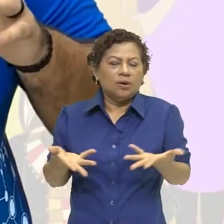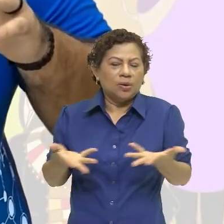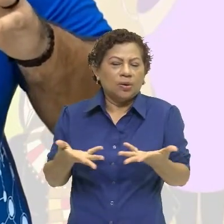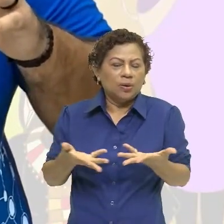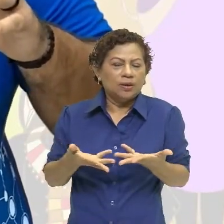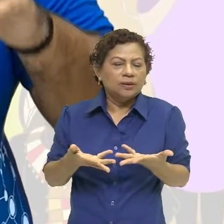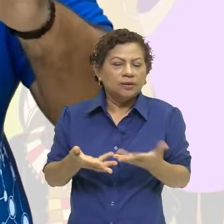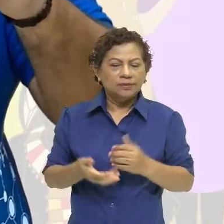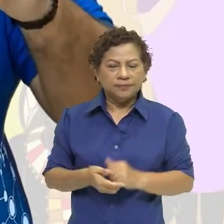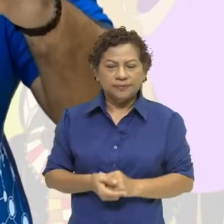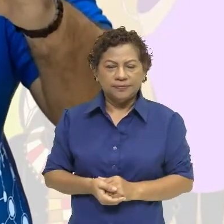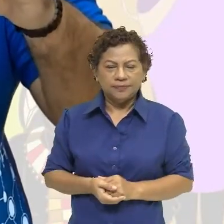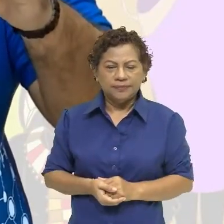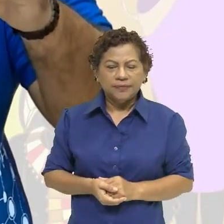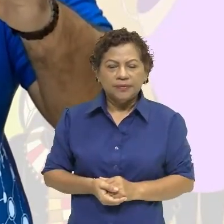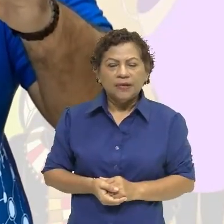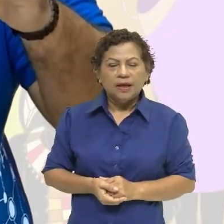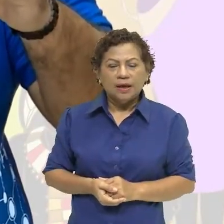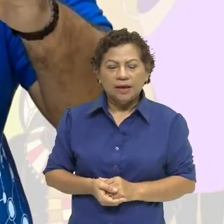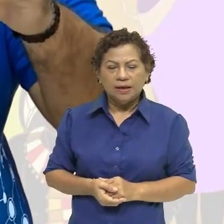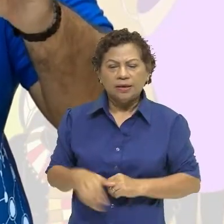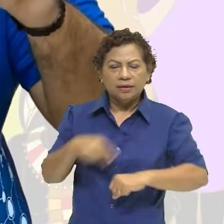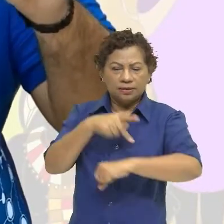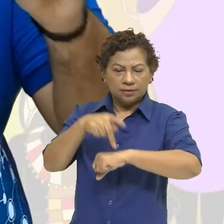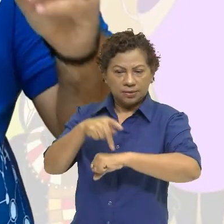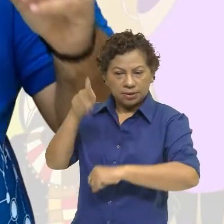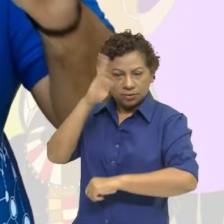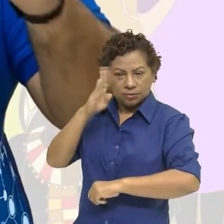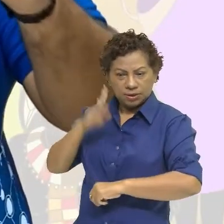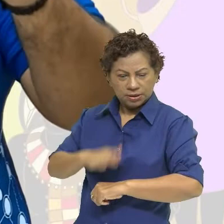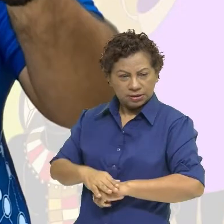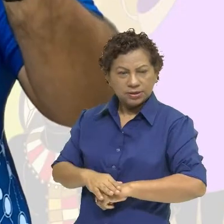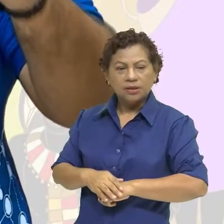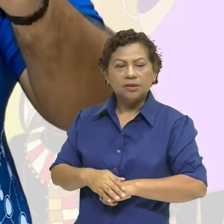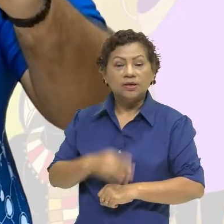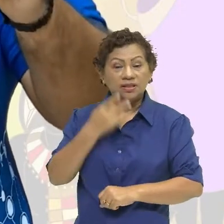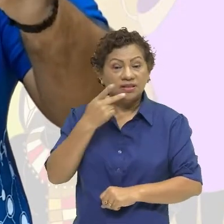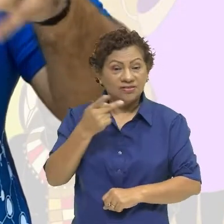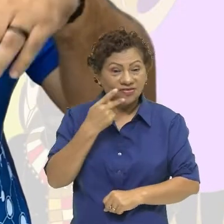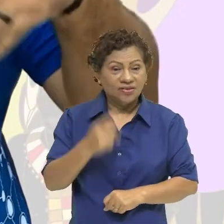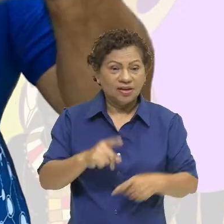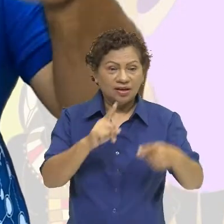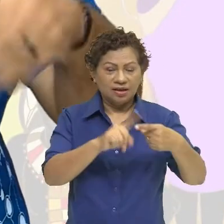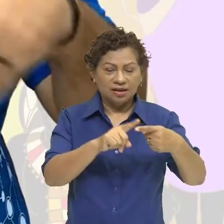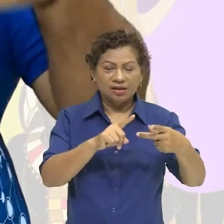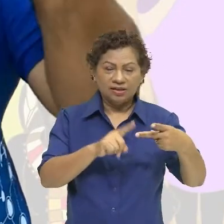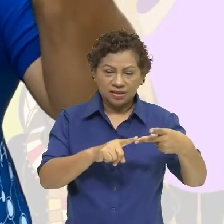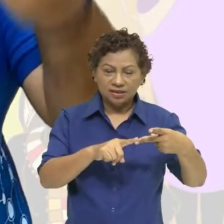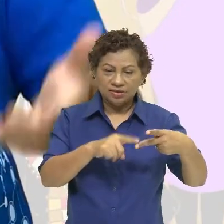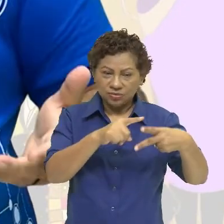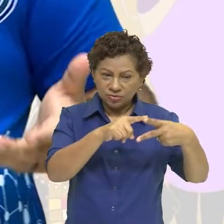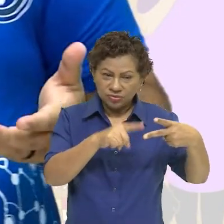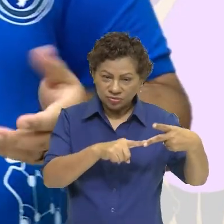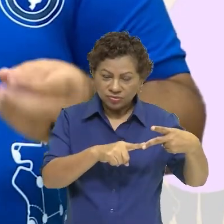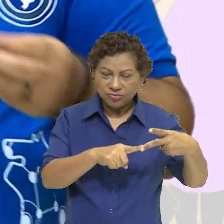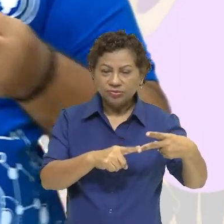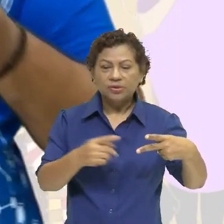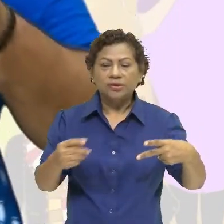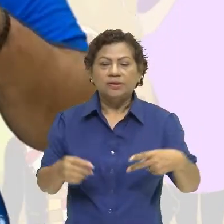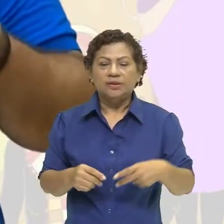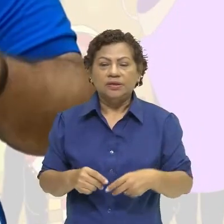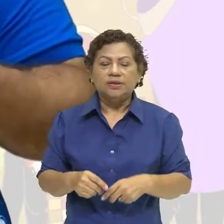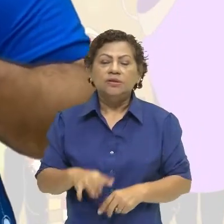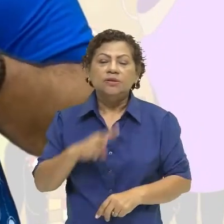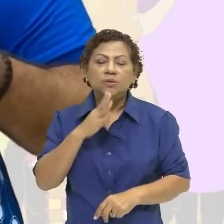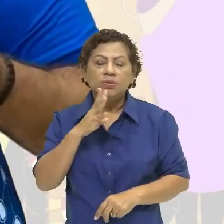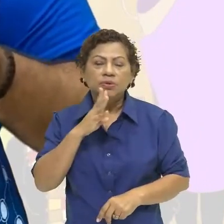que aqui no Brasil, de maneira especial, o candomblé e a umbanda são as religiões que mais se destacaram e são